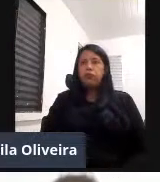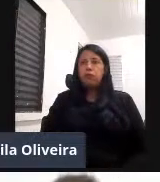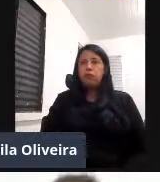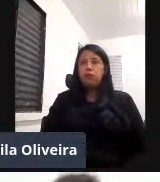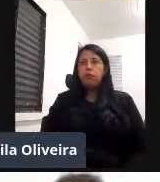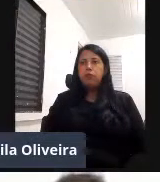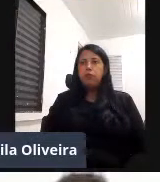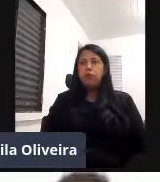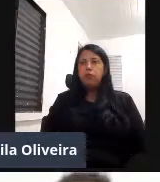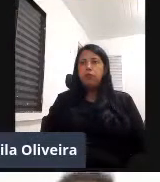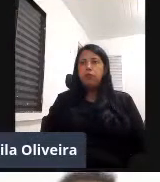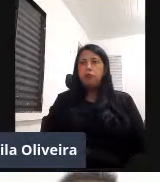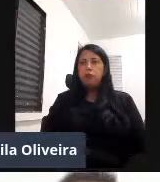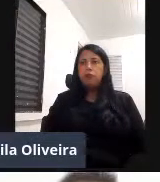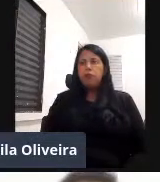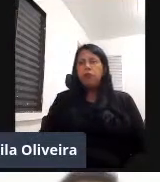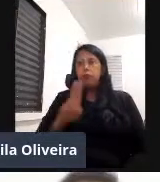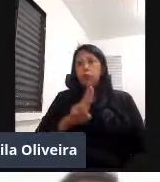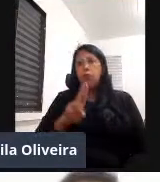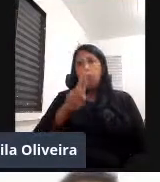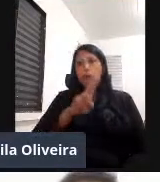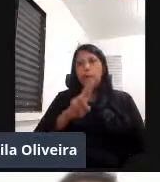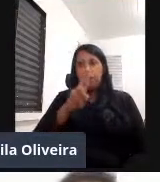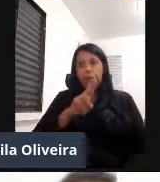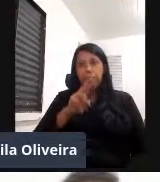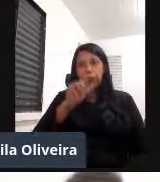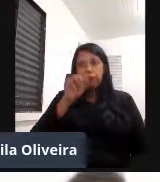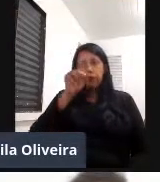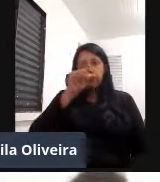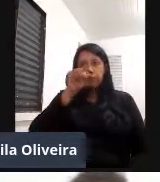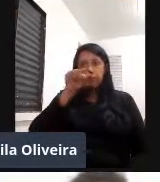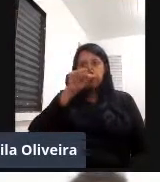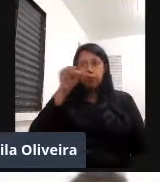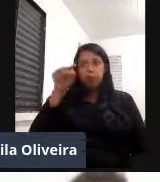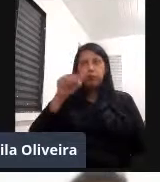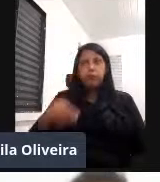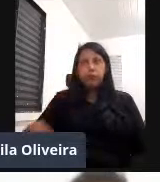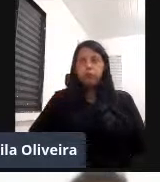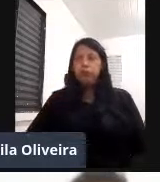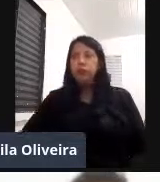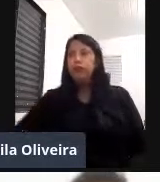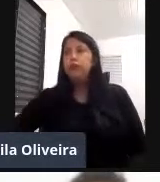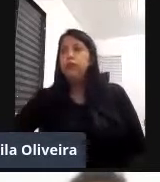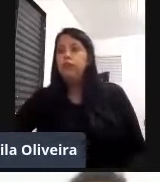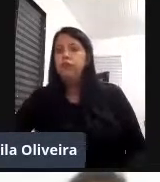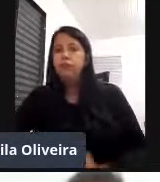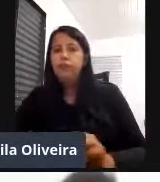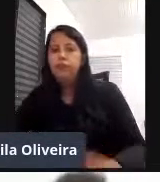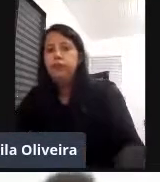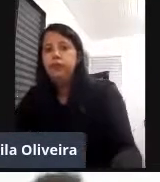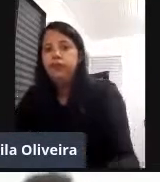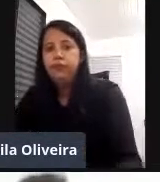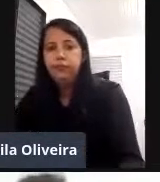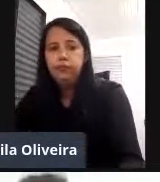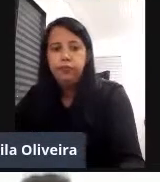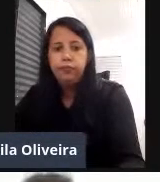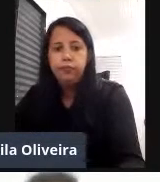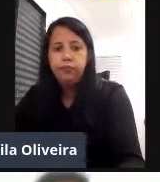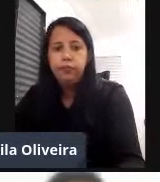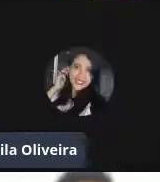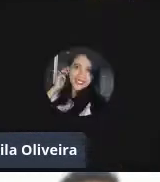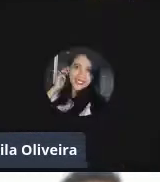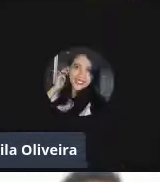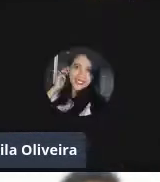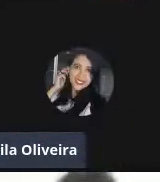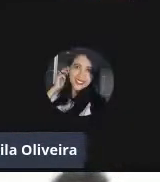do asteriscozinho, tá? Vamos fazer aqui do asterisco. Então, eu vou tirar aqui, note,